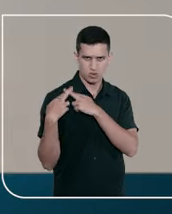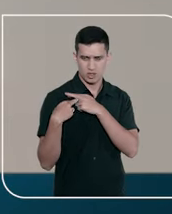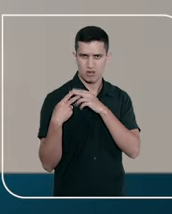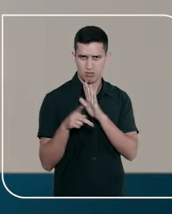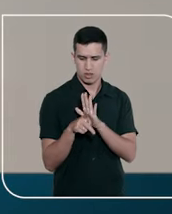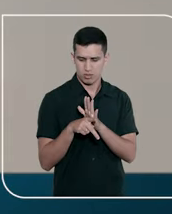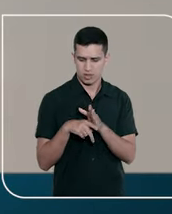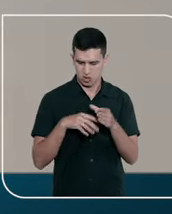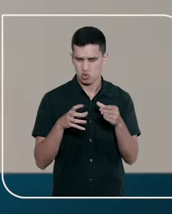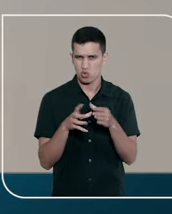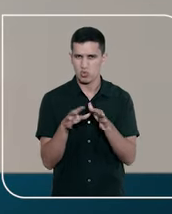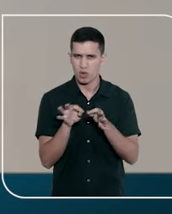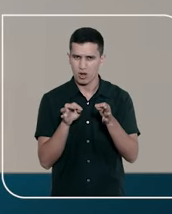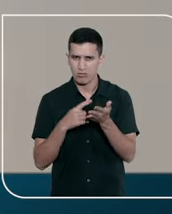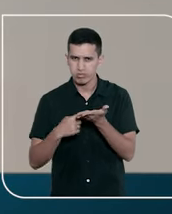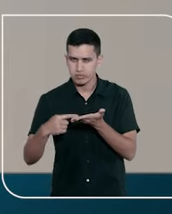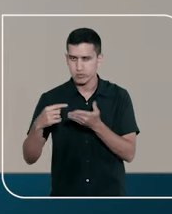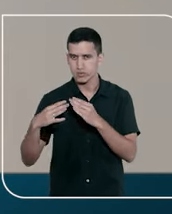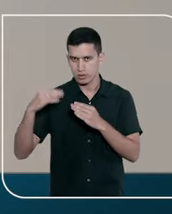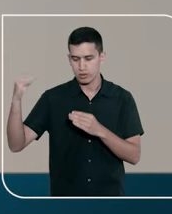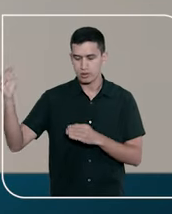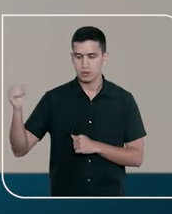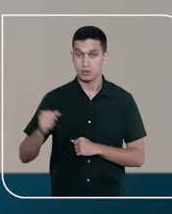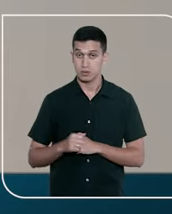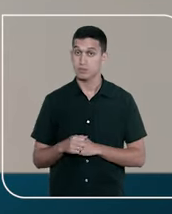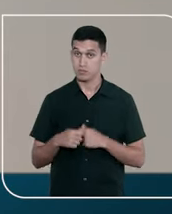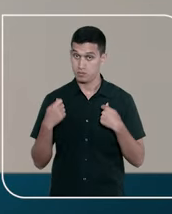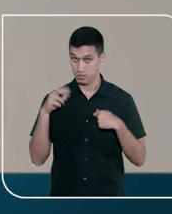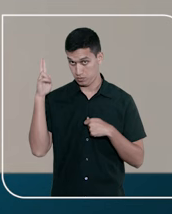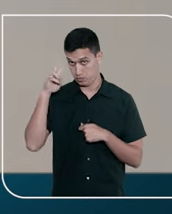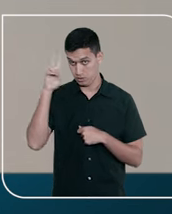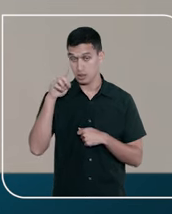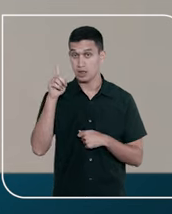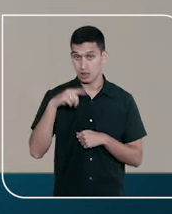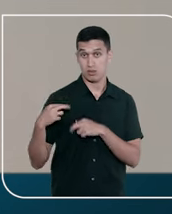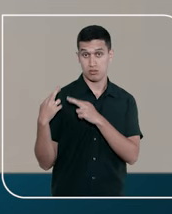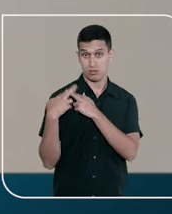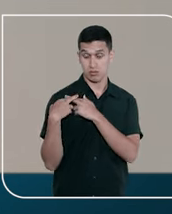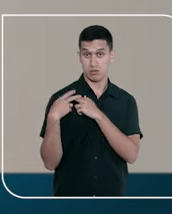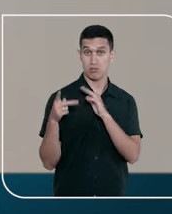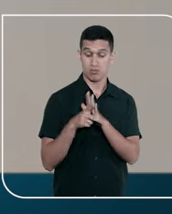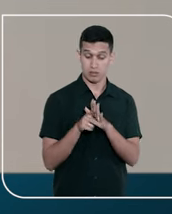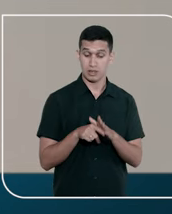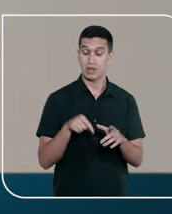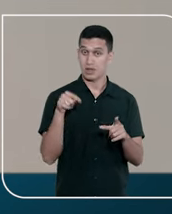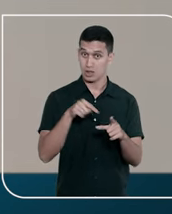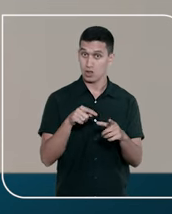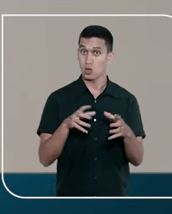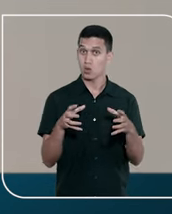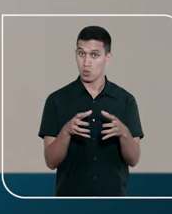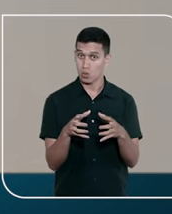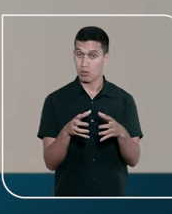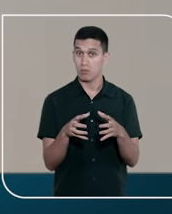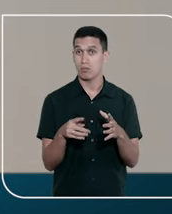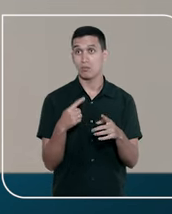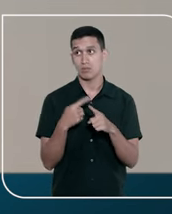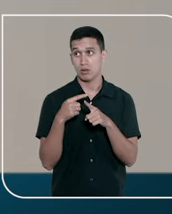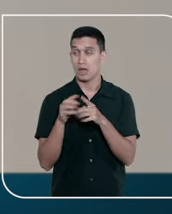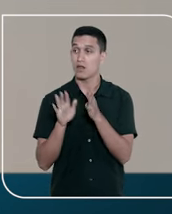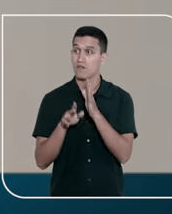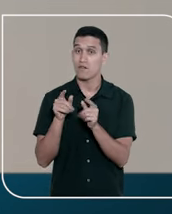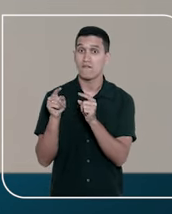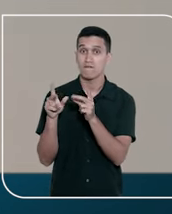Bom, acho que há que segregar, deve ser segregado o que, que é a responsabilidade da agência de turismo quando vende um pacote e